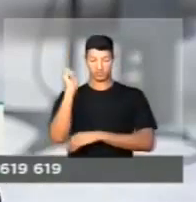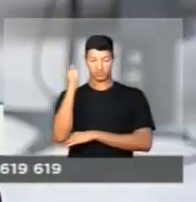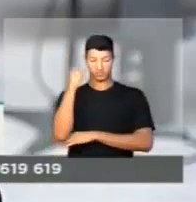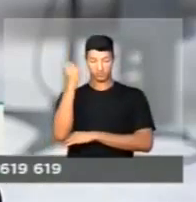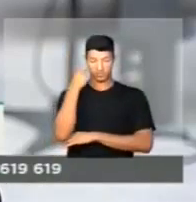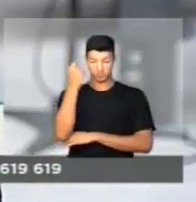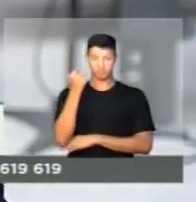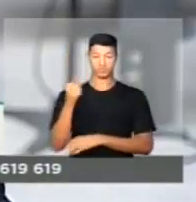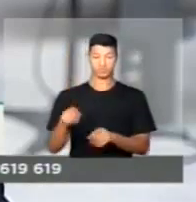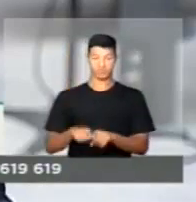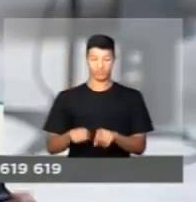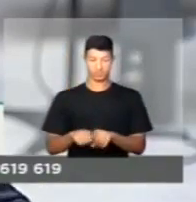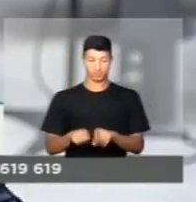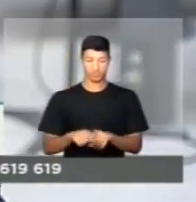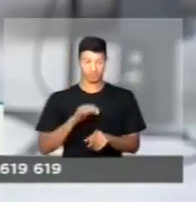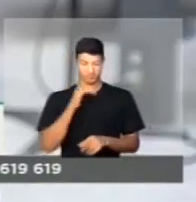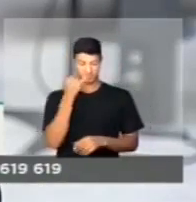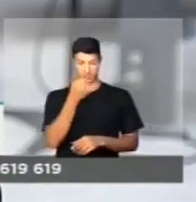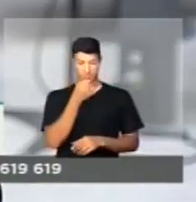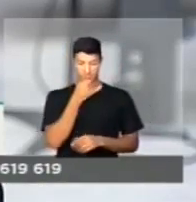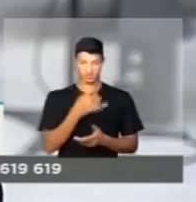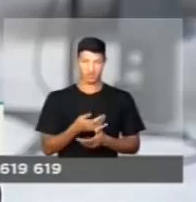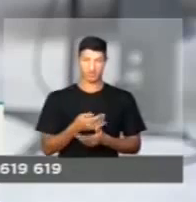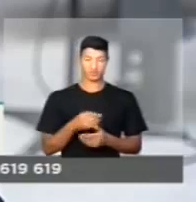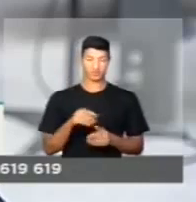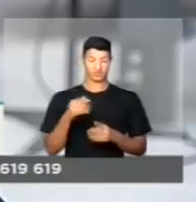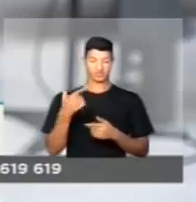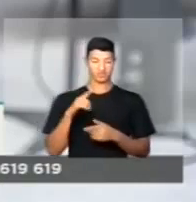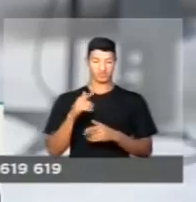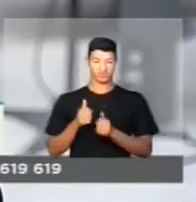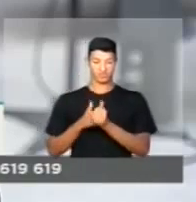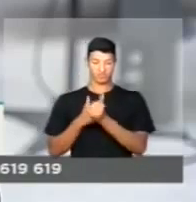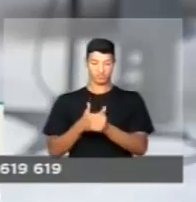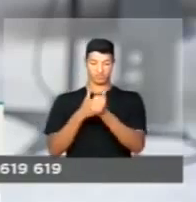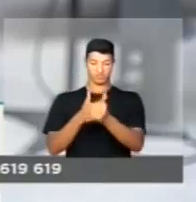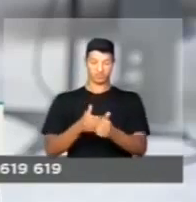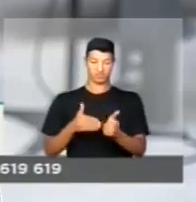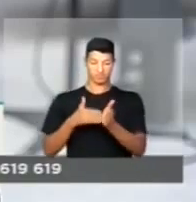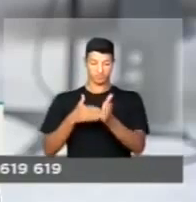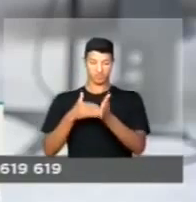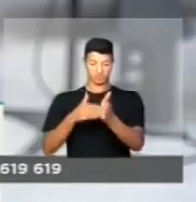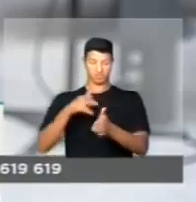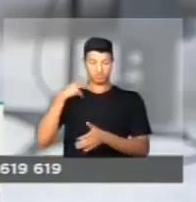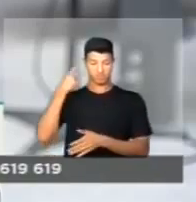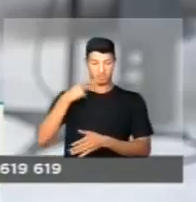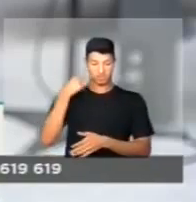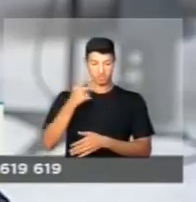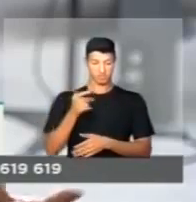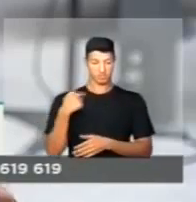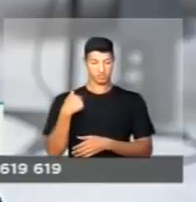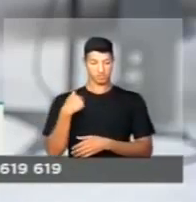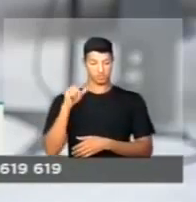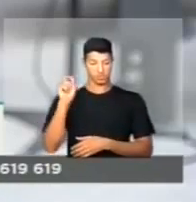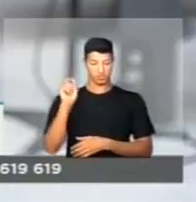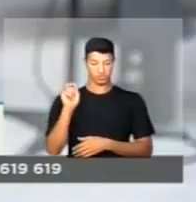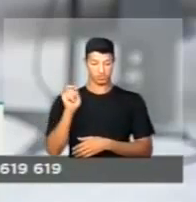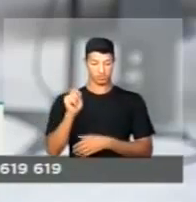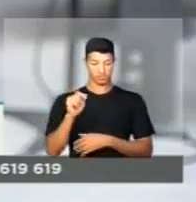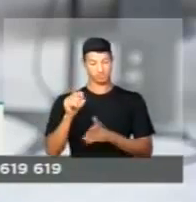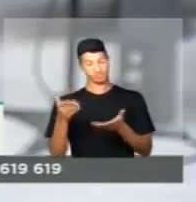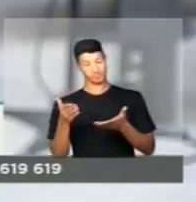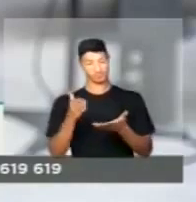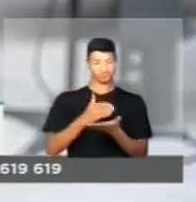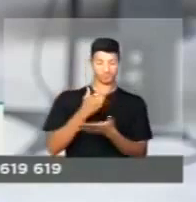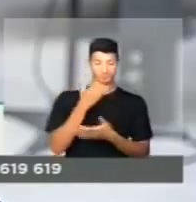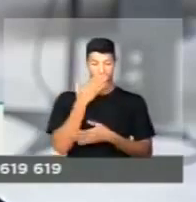Sul e, infelizmente, não seguir uma orientação partidária. O que, de